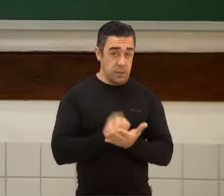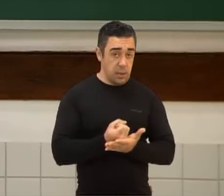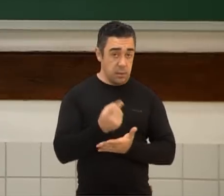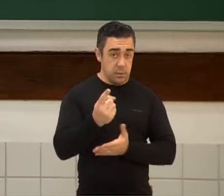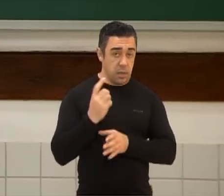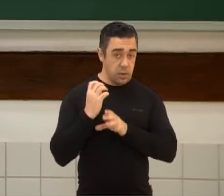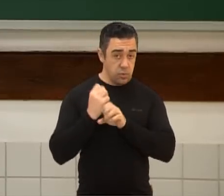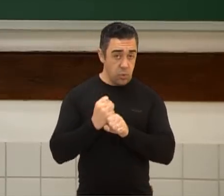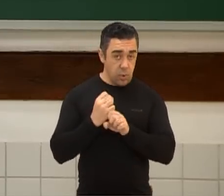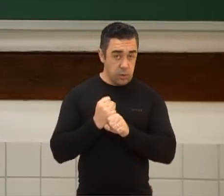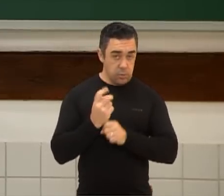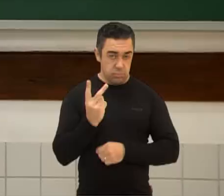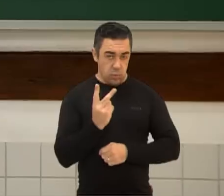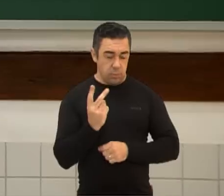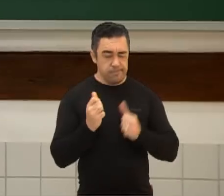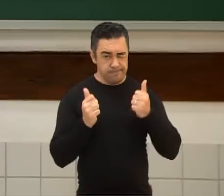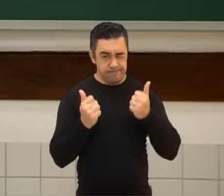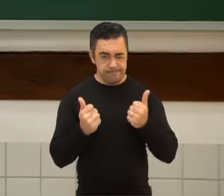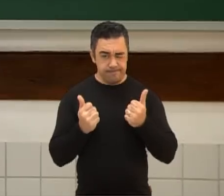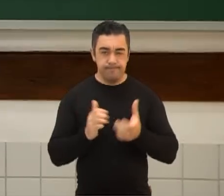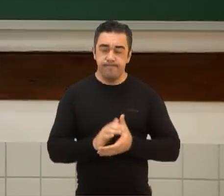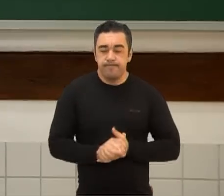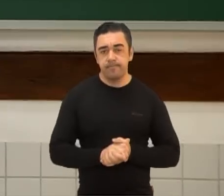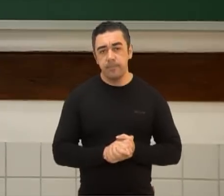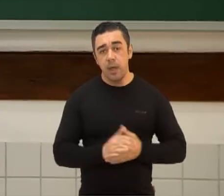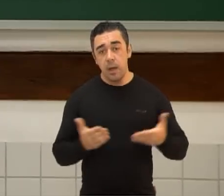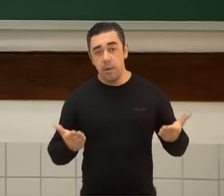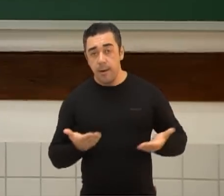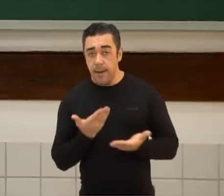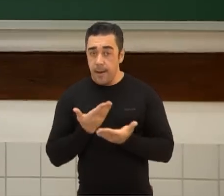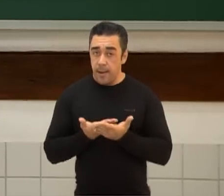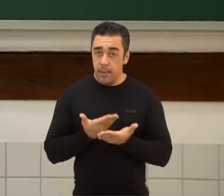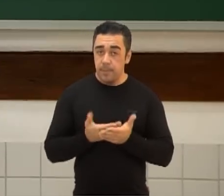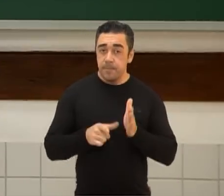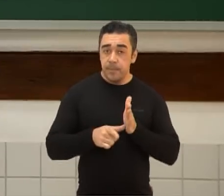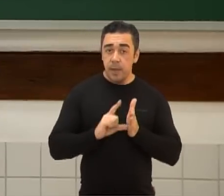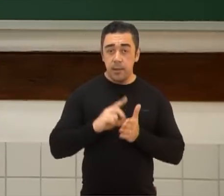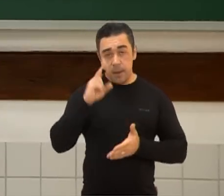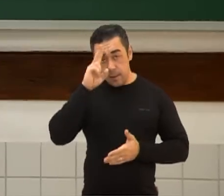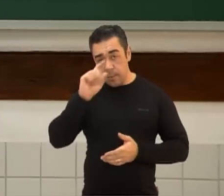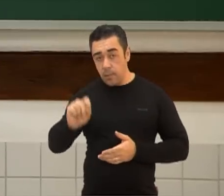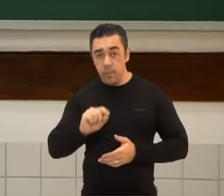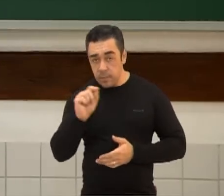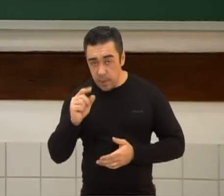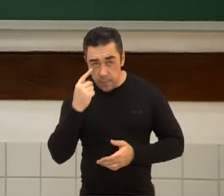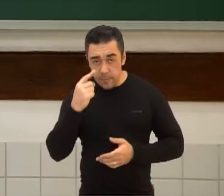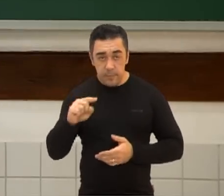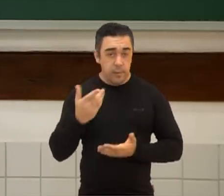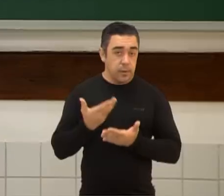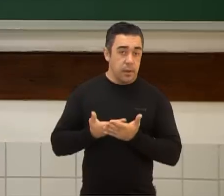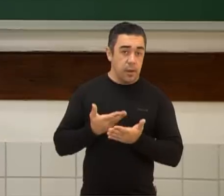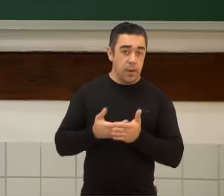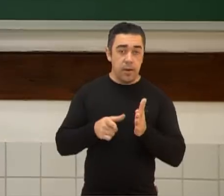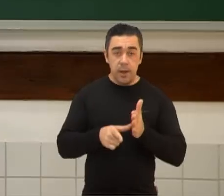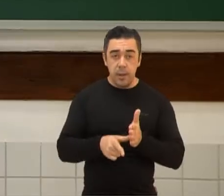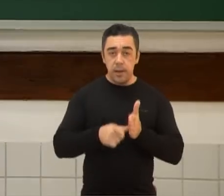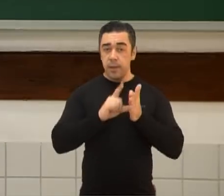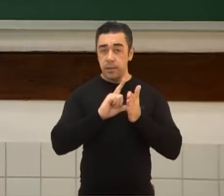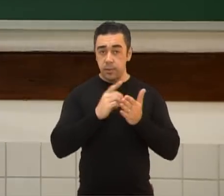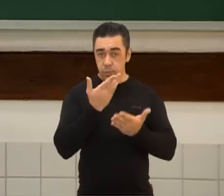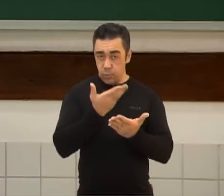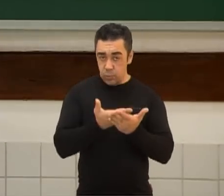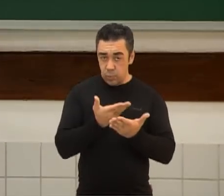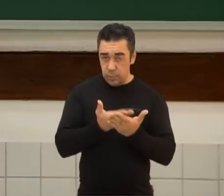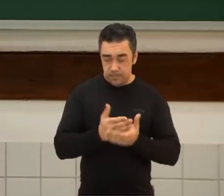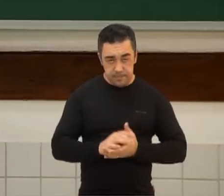presença também. Então, vamos para a nossa aula, mas antes vamos rever o que nós vimos na aula anterior.